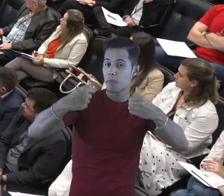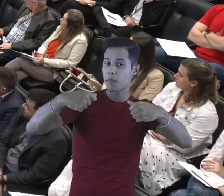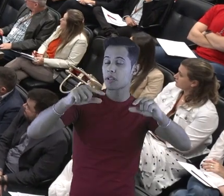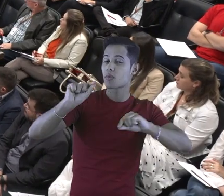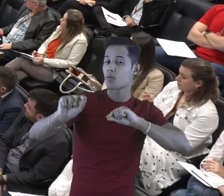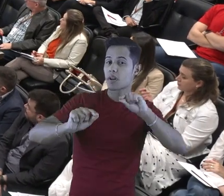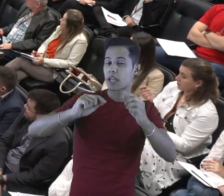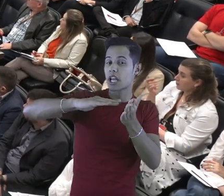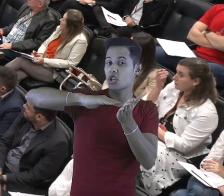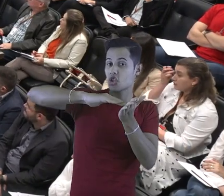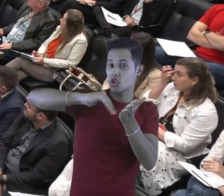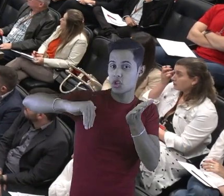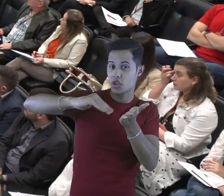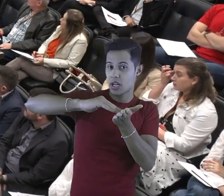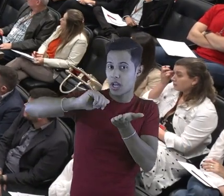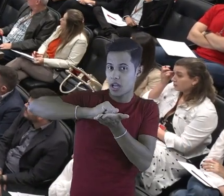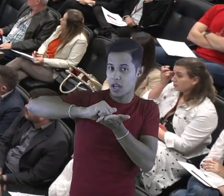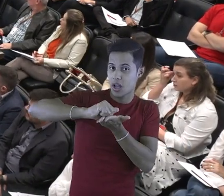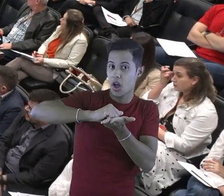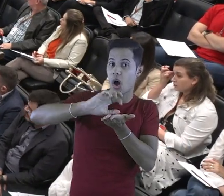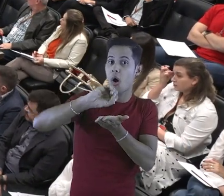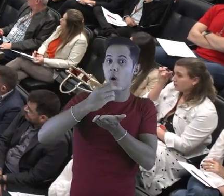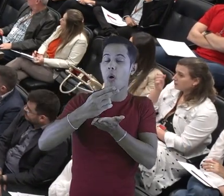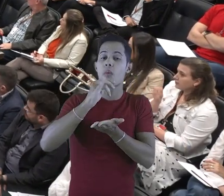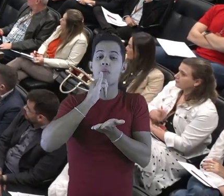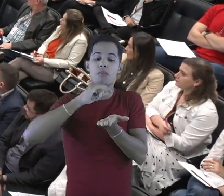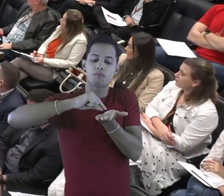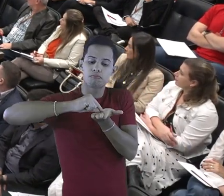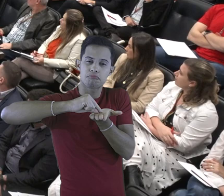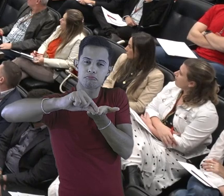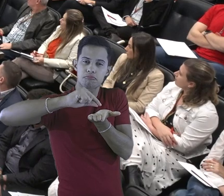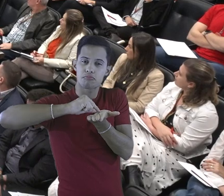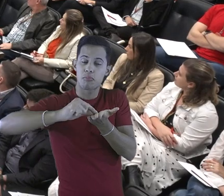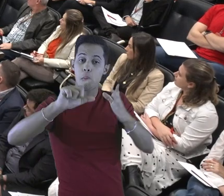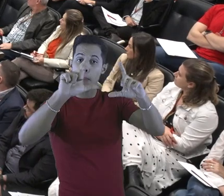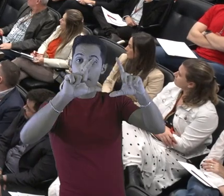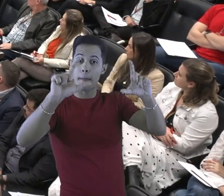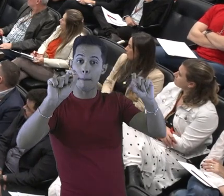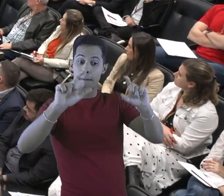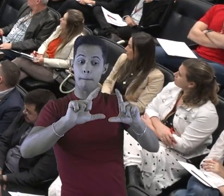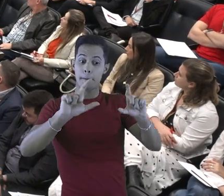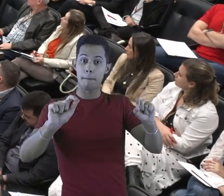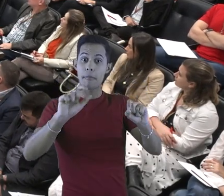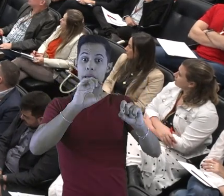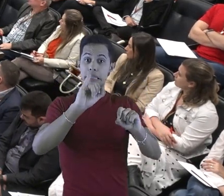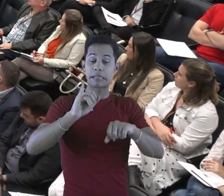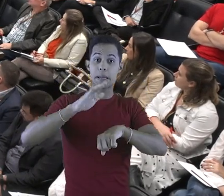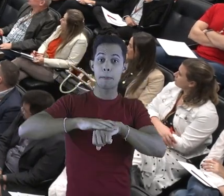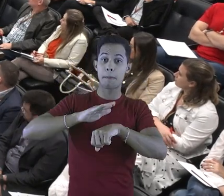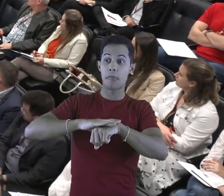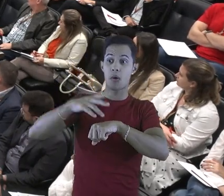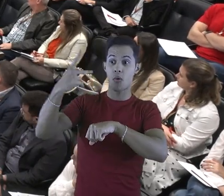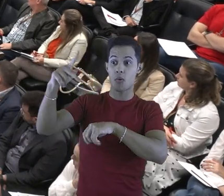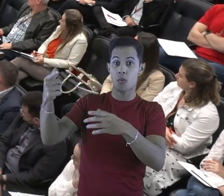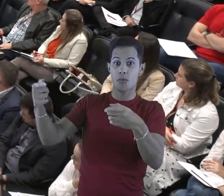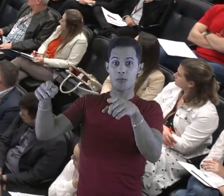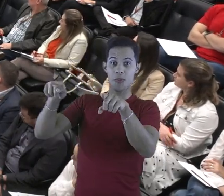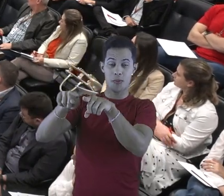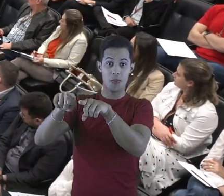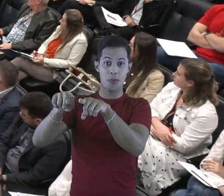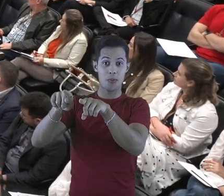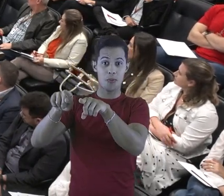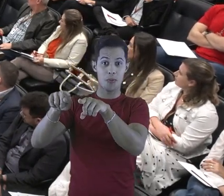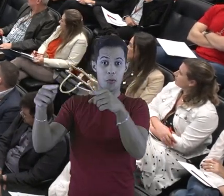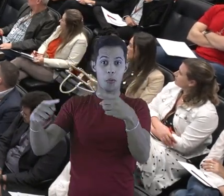precisar excluir ou grifar esta parte, porque isso aqui é segredo comercial. Se isso aqui cai na mão do meu concorrente,